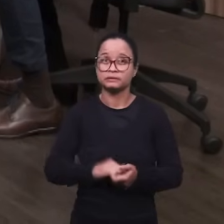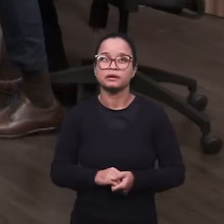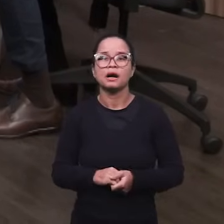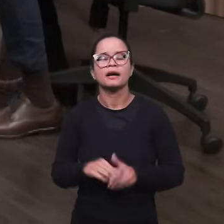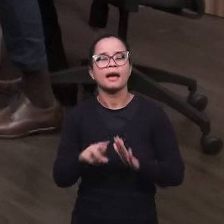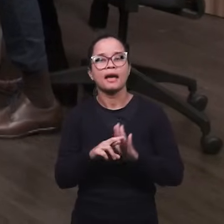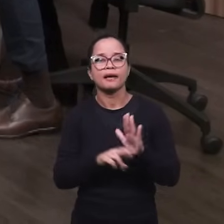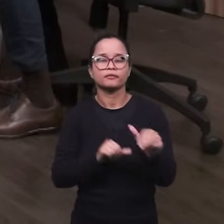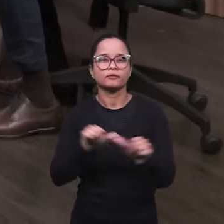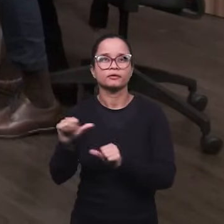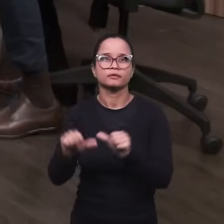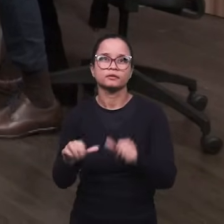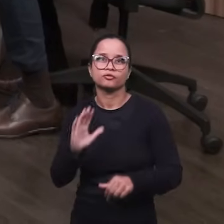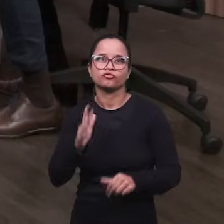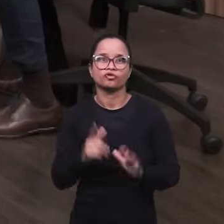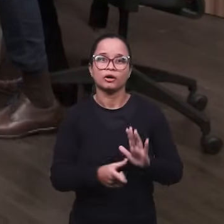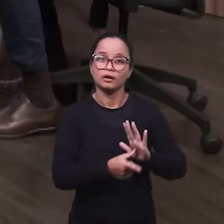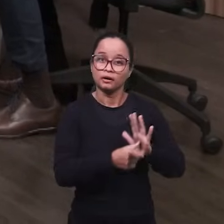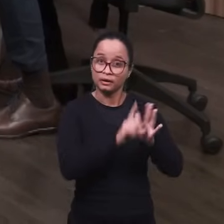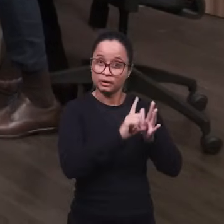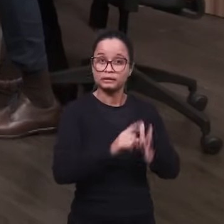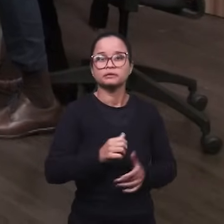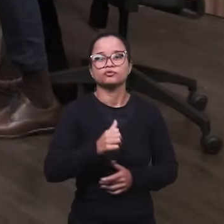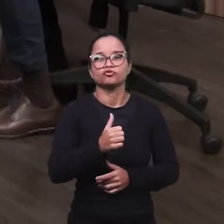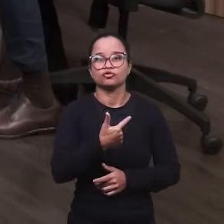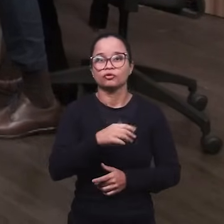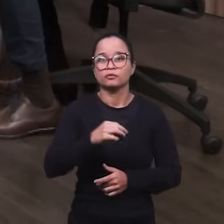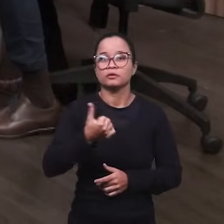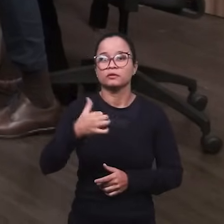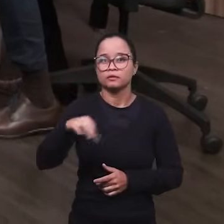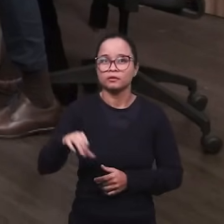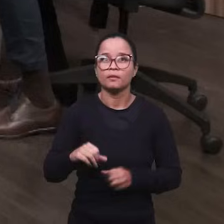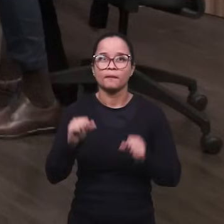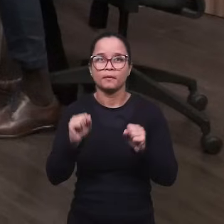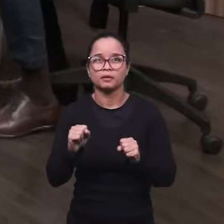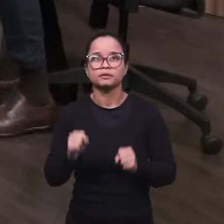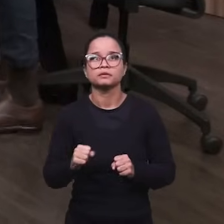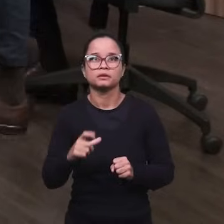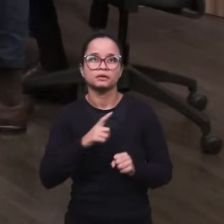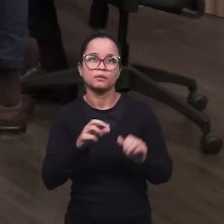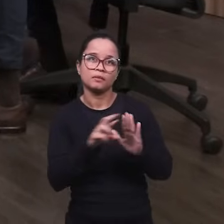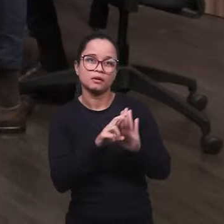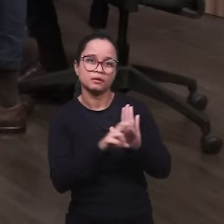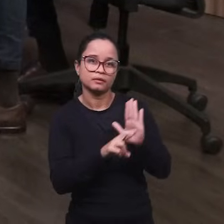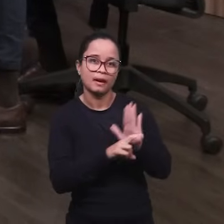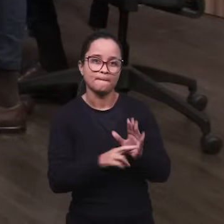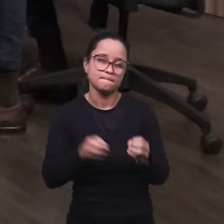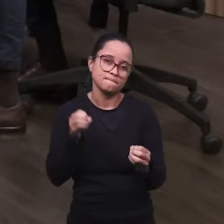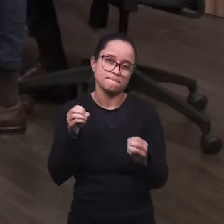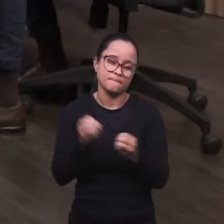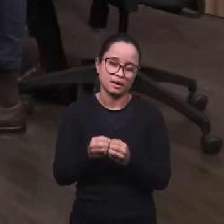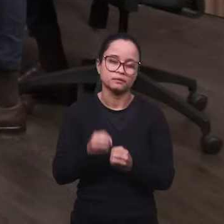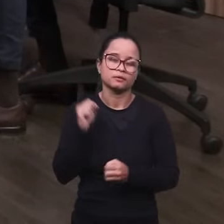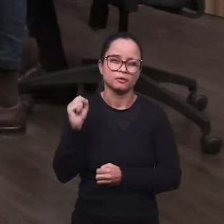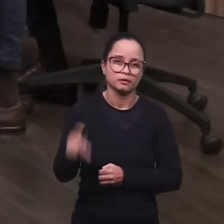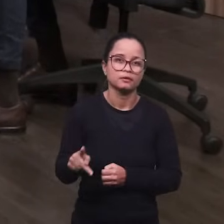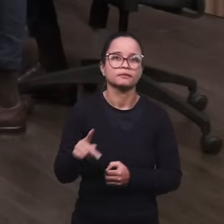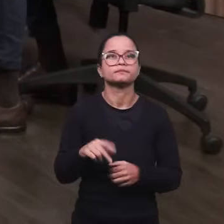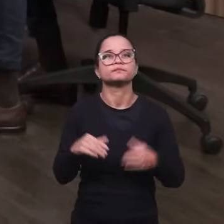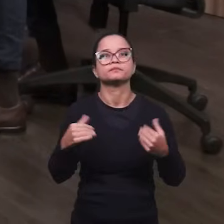transição. O que é a regra de transição? Quem já contribuía antes de 2019. Então, pode ser que pegue uma regra de transição, ou estava muito próximo de se